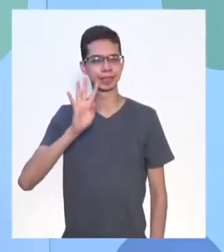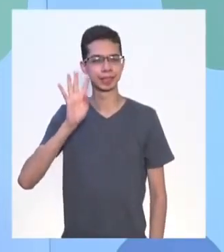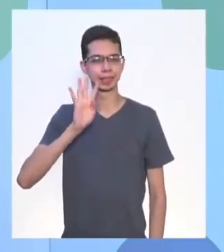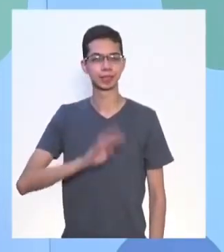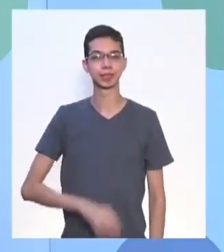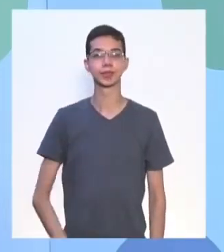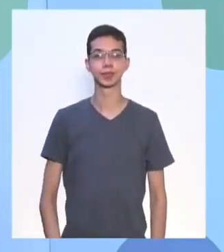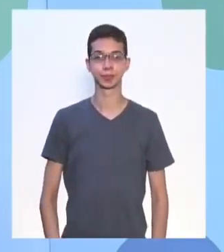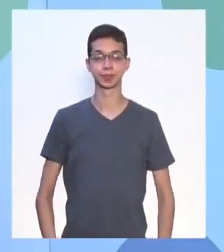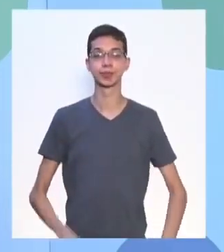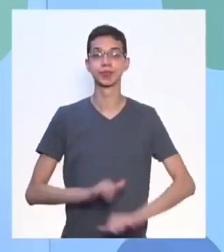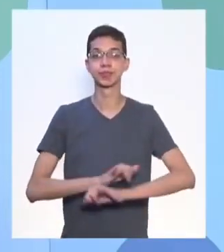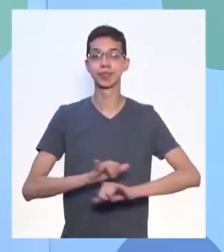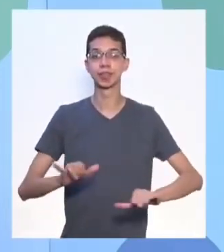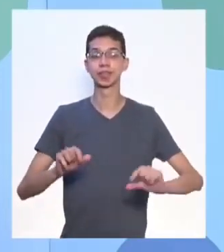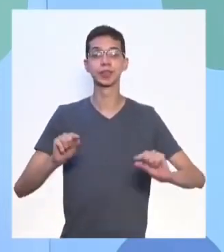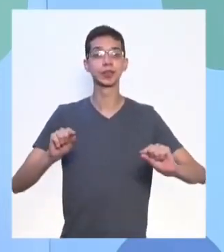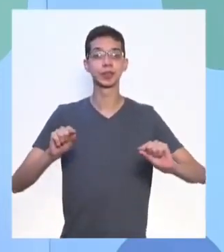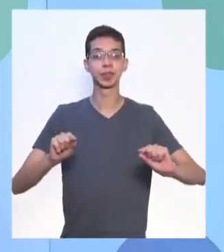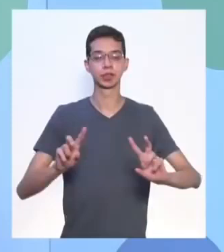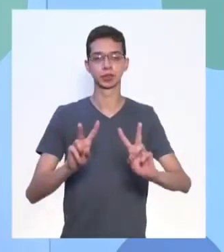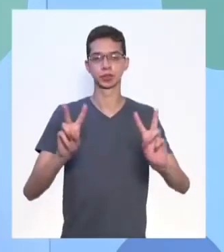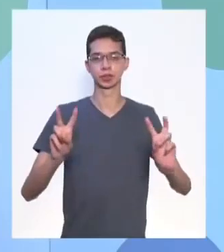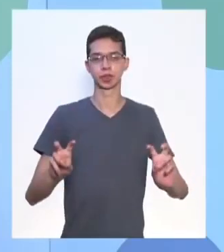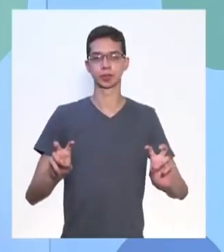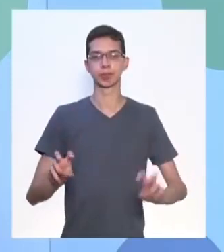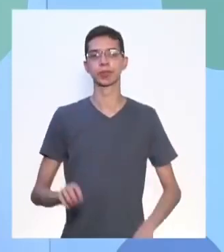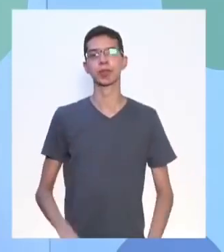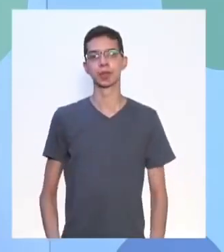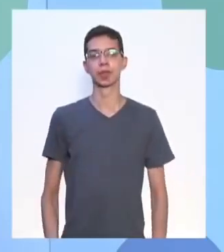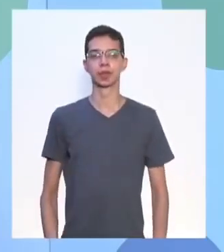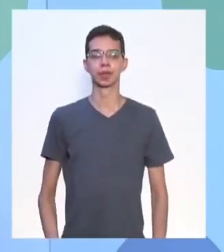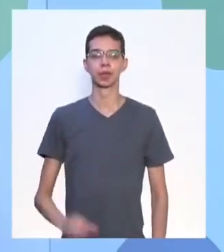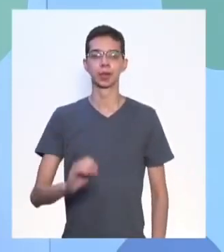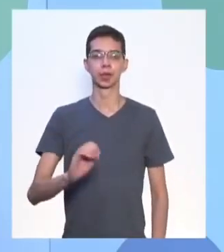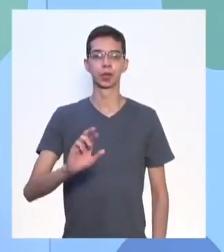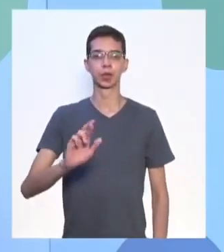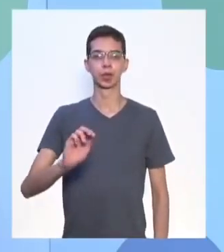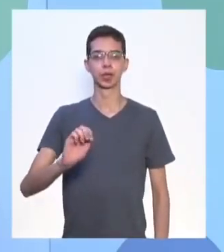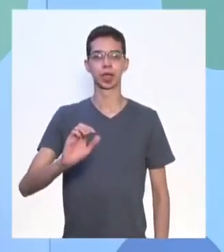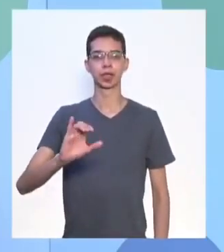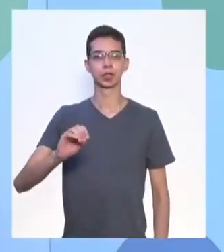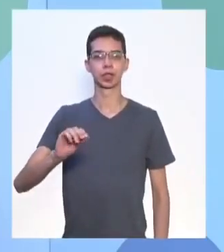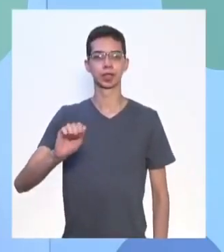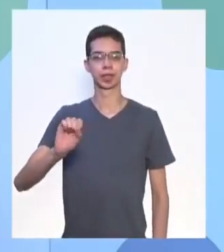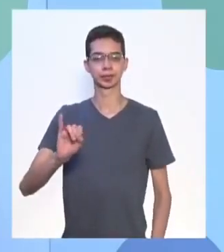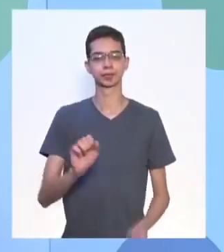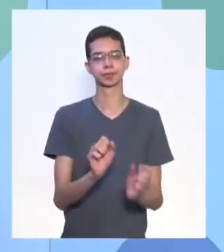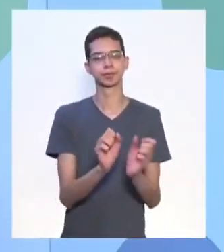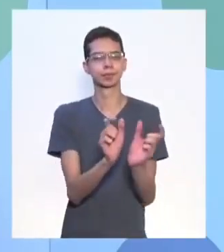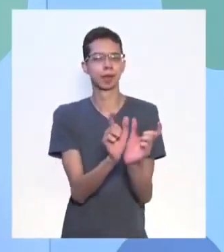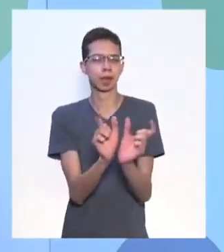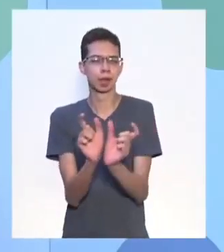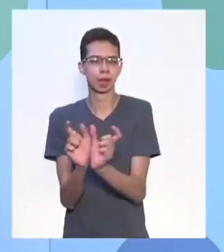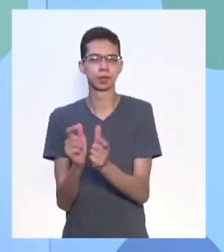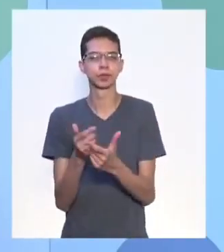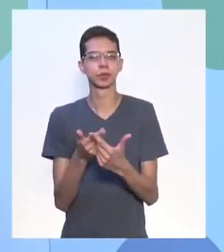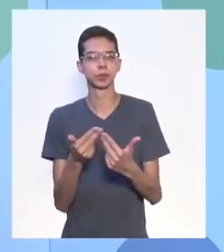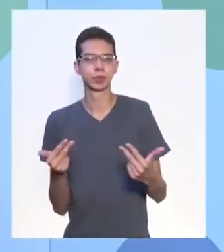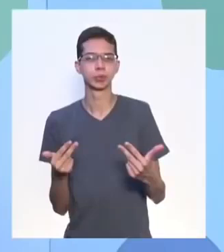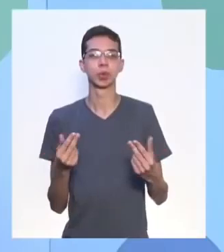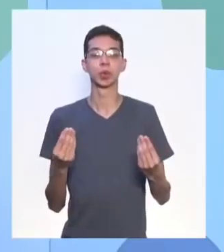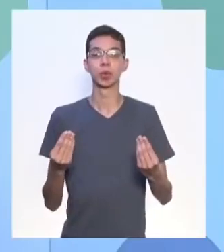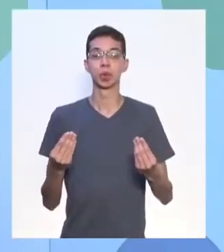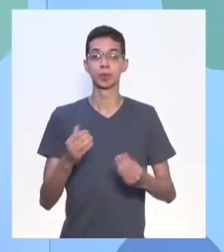né? Falando dos elementos oracionais, né? Na aula passada, a gente terminou falando ali sobre como